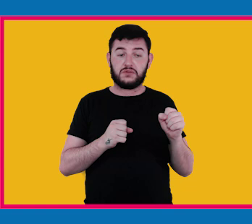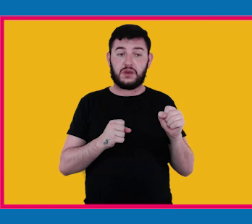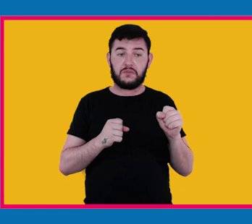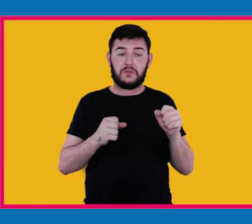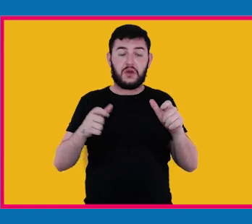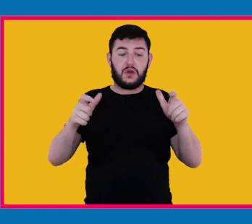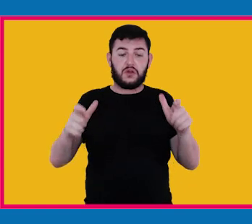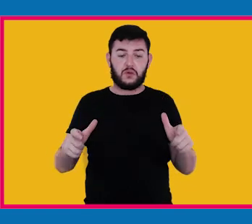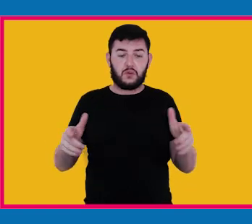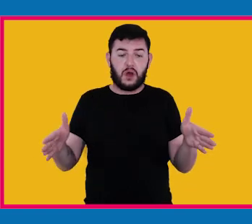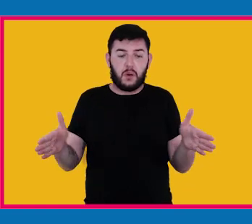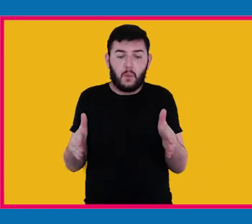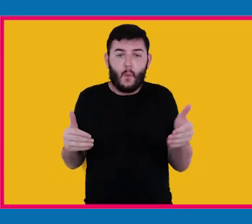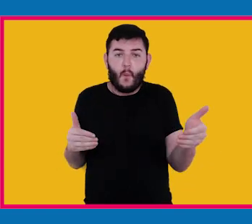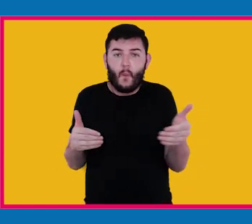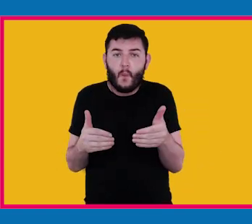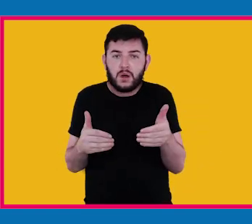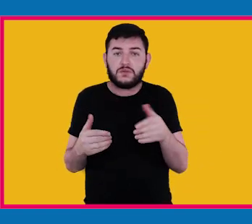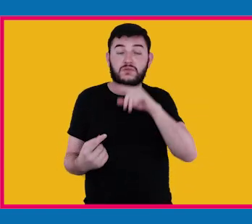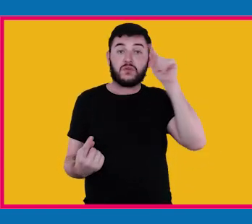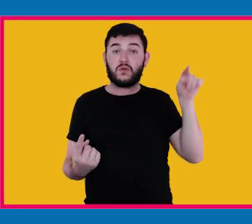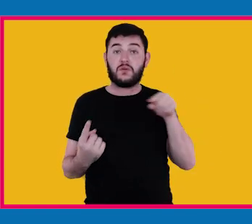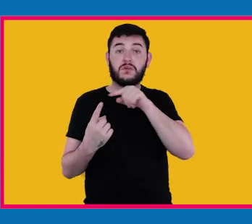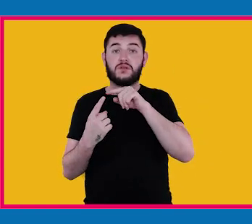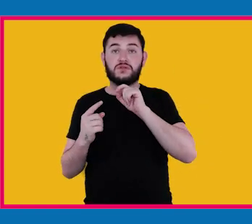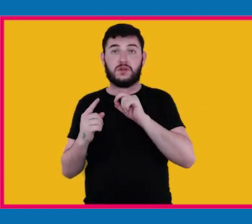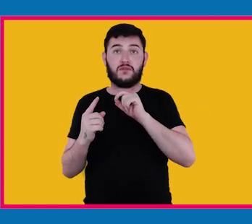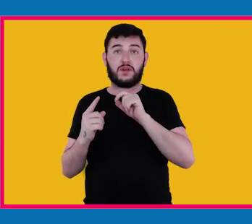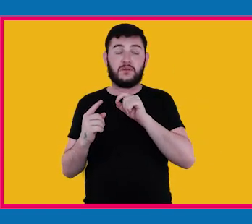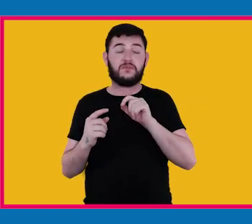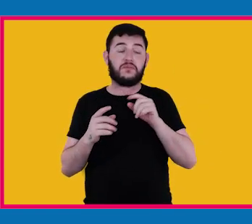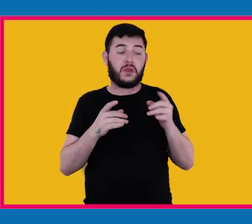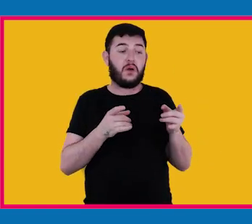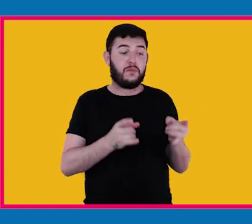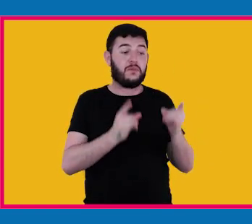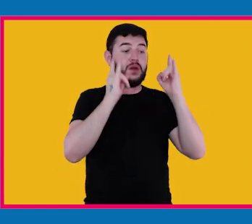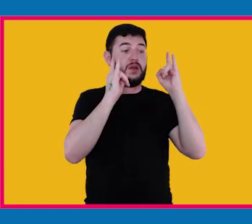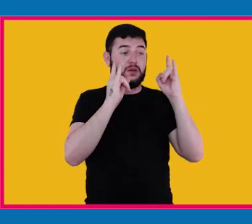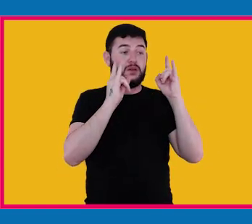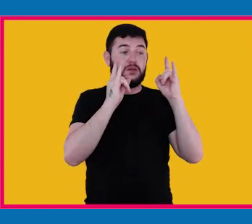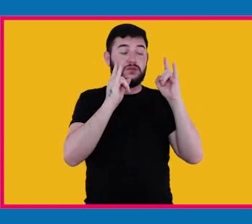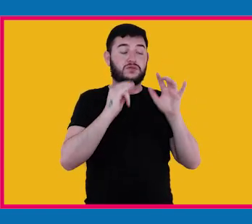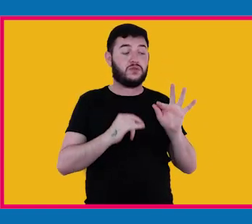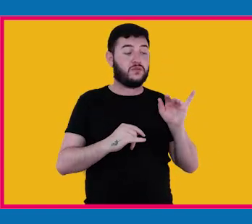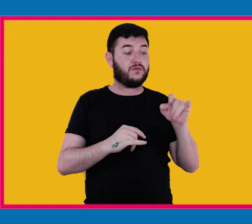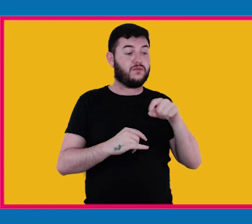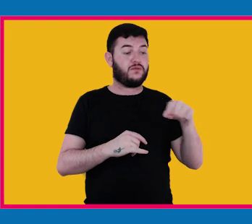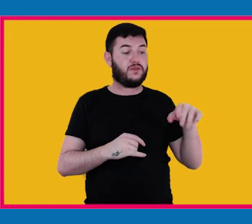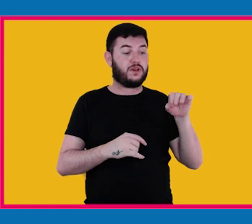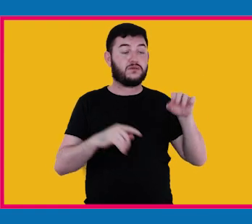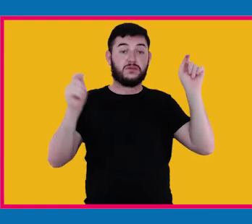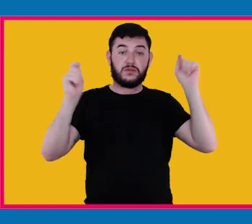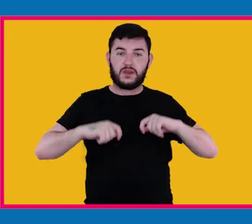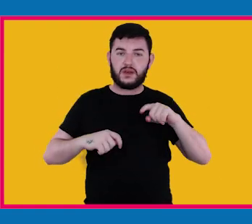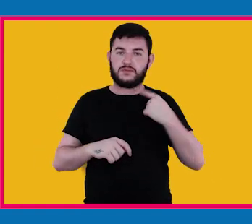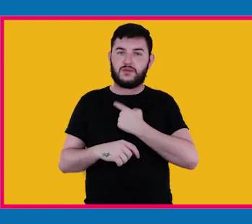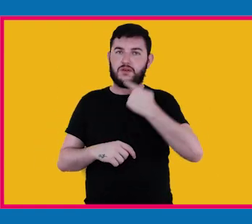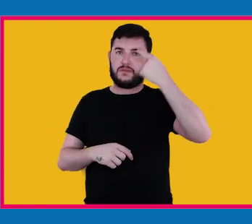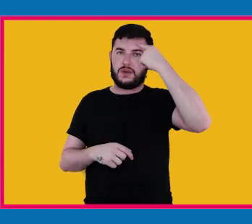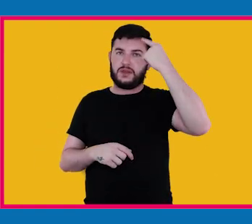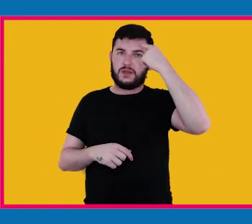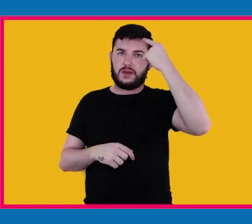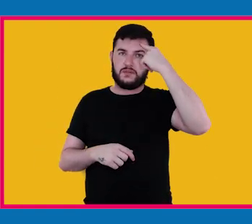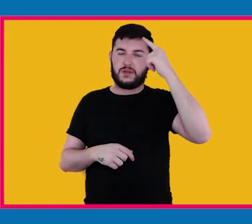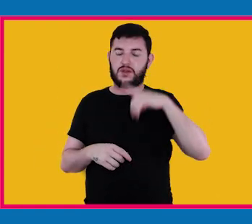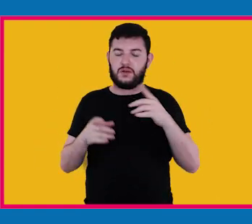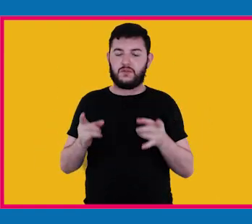de espaço. Dessa forma, para que o programa fixo destinado ao núcleo básico coubesse nesse terreno, a solução foi permitir a geminação em duas das fachadas